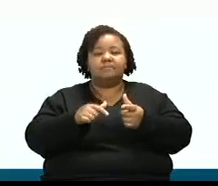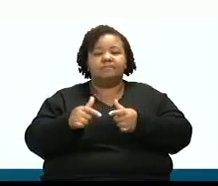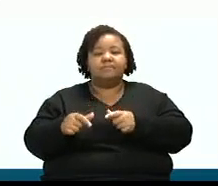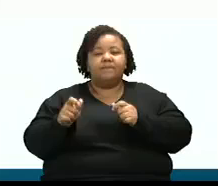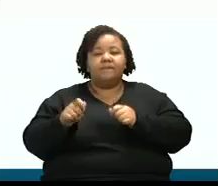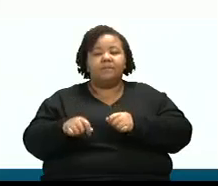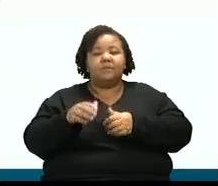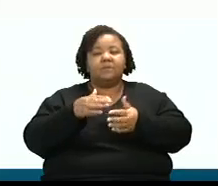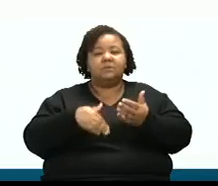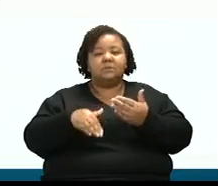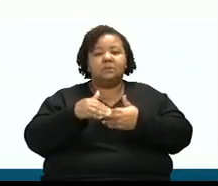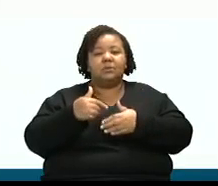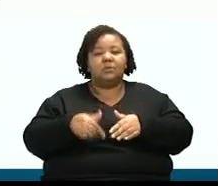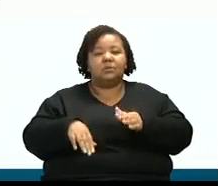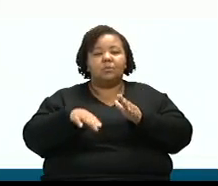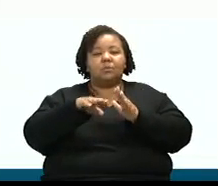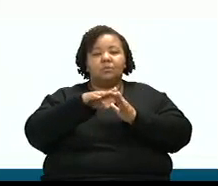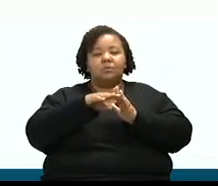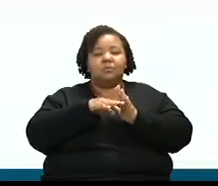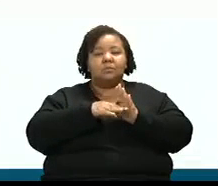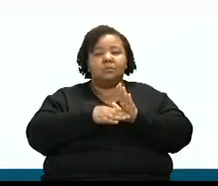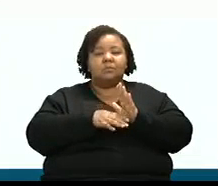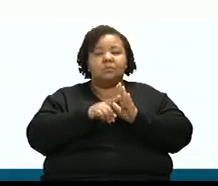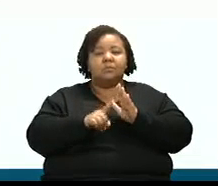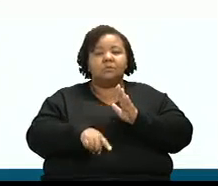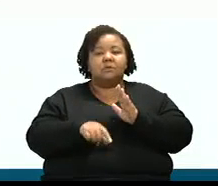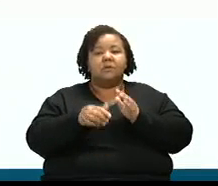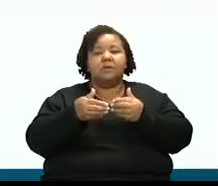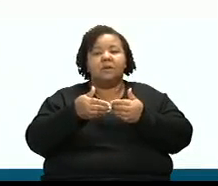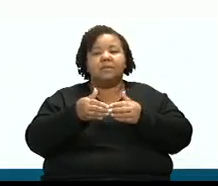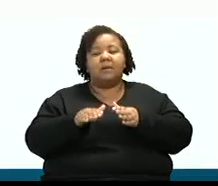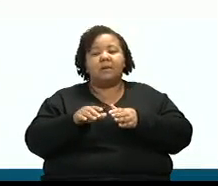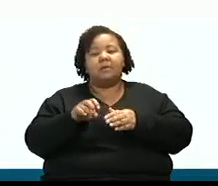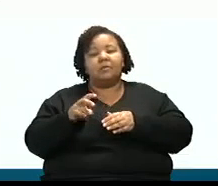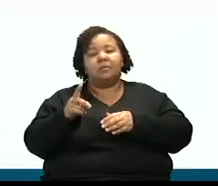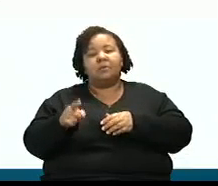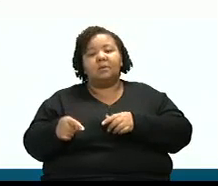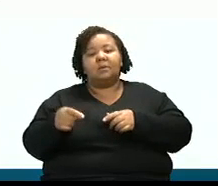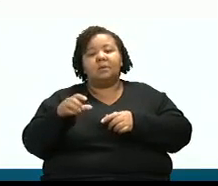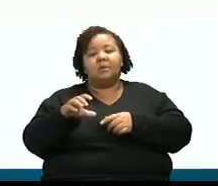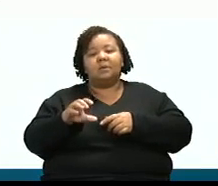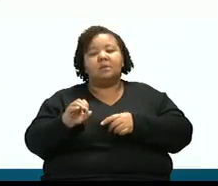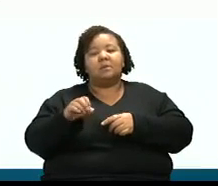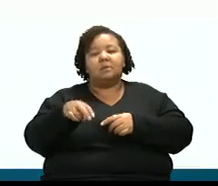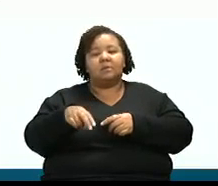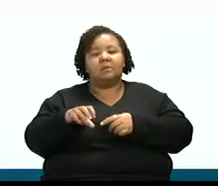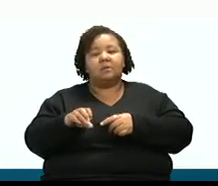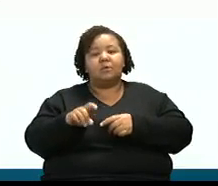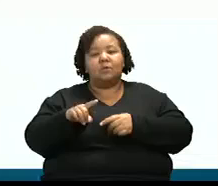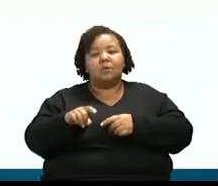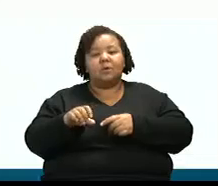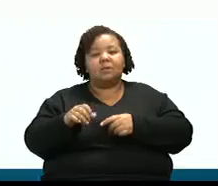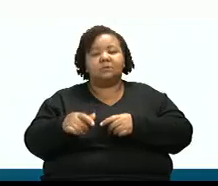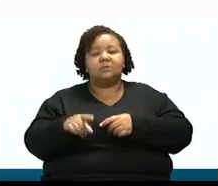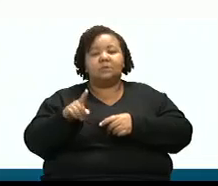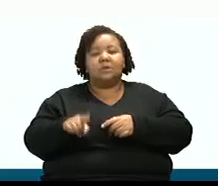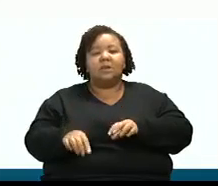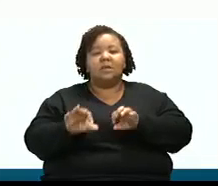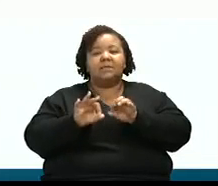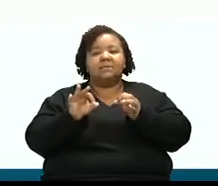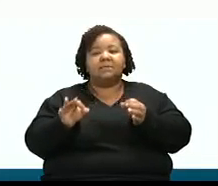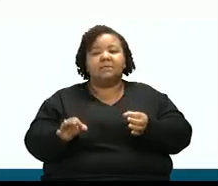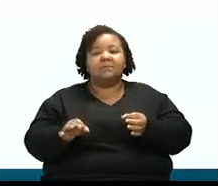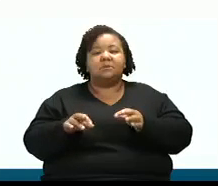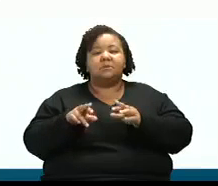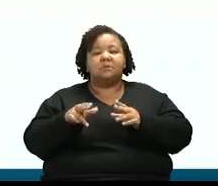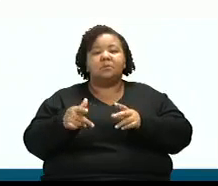definir em todo o plano. E o plano, ele é aberto, ele é simplesmente conexo, ele é uma região simples. Como as derivadas